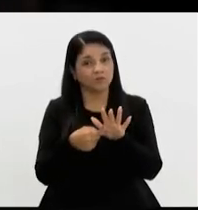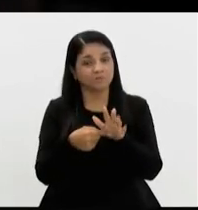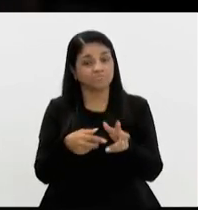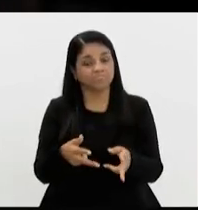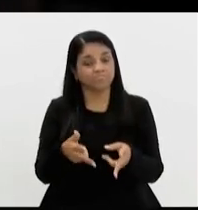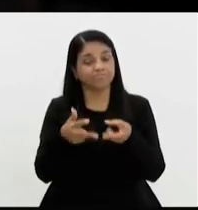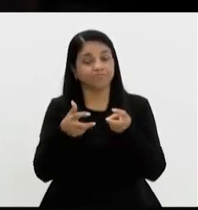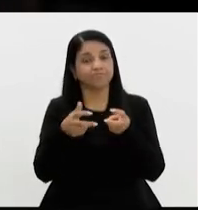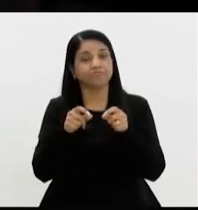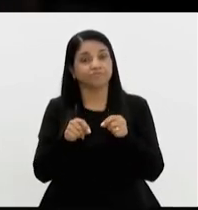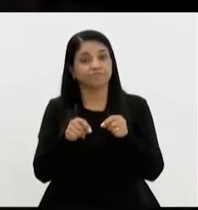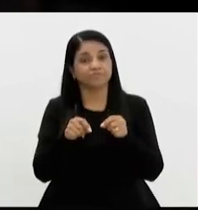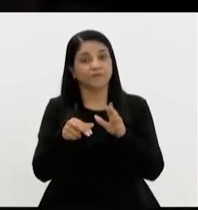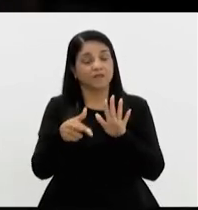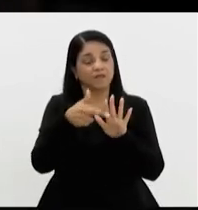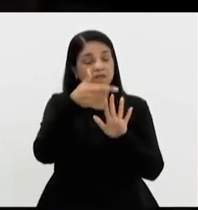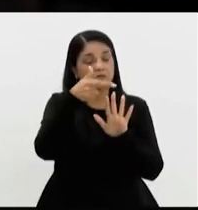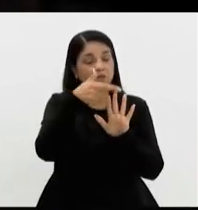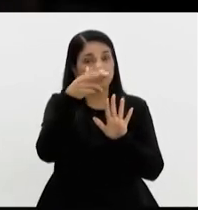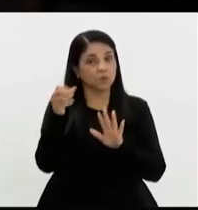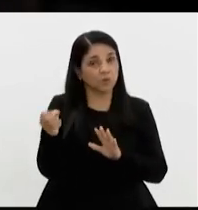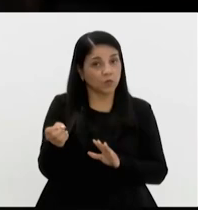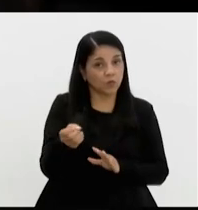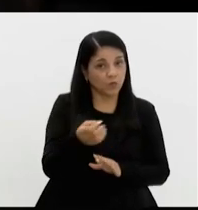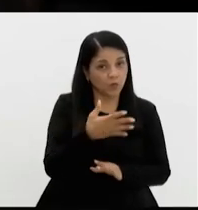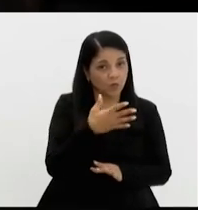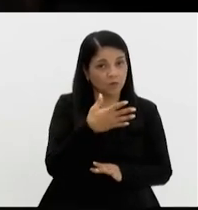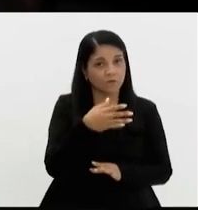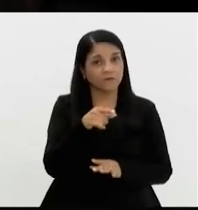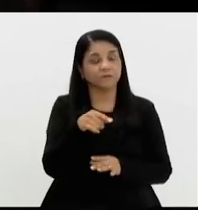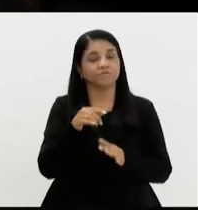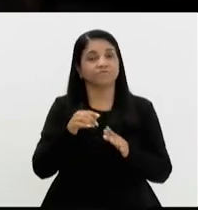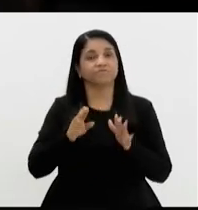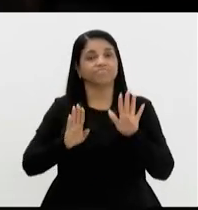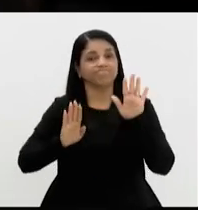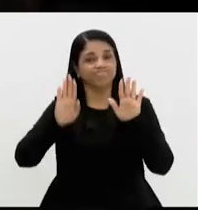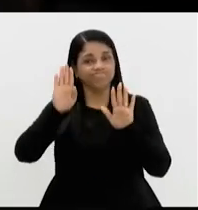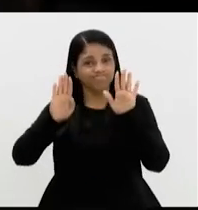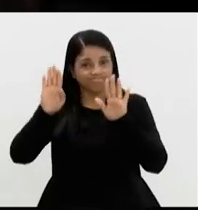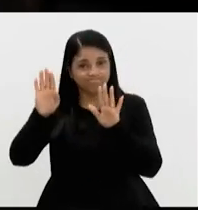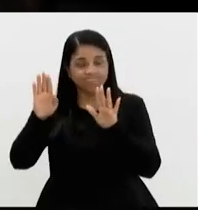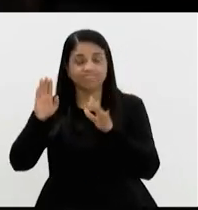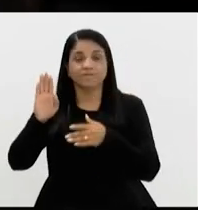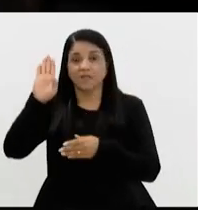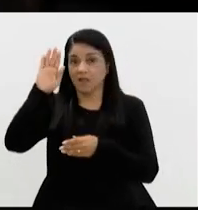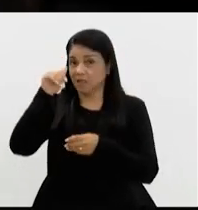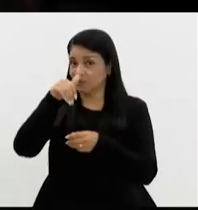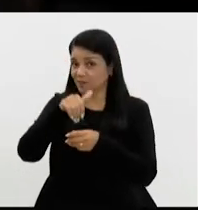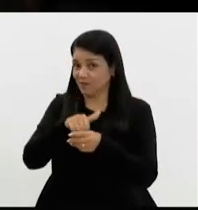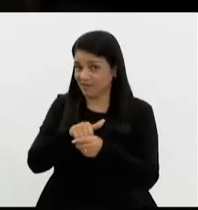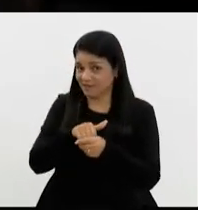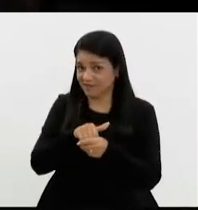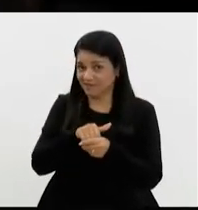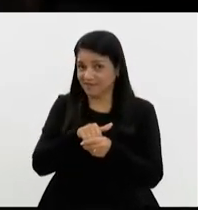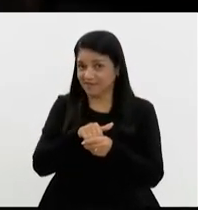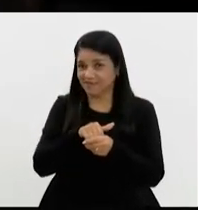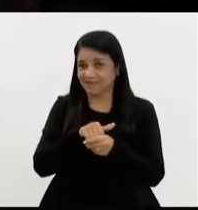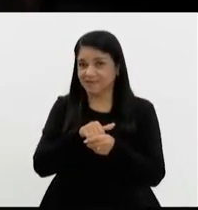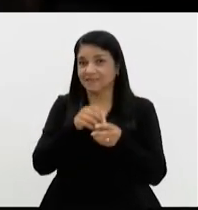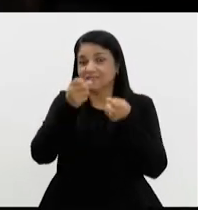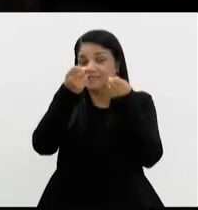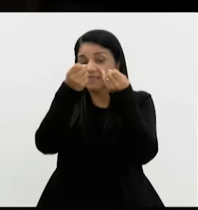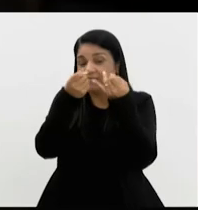resolução essa nova resolução dispondo sobre ilícitos eleitorais ela vai permitir essa